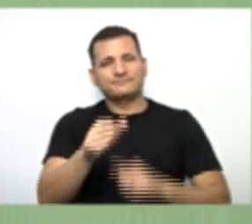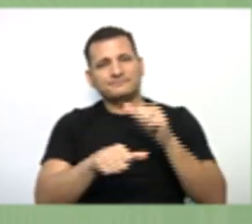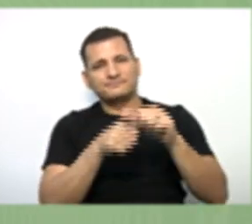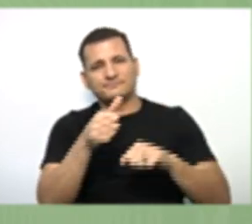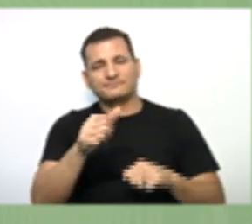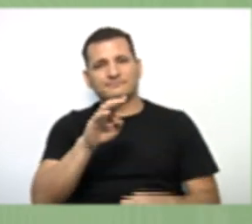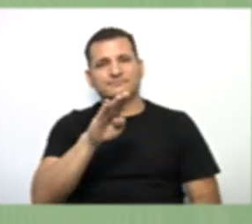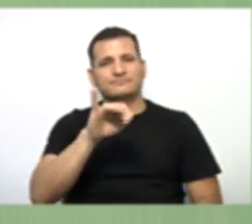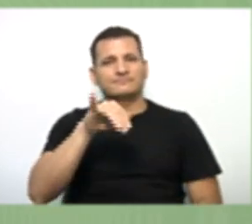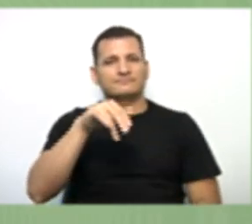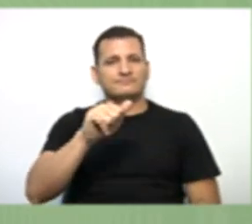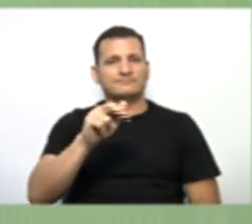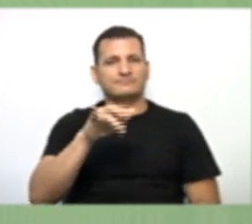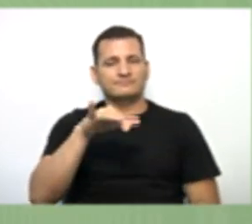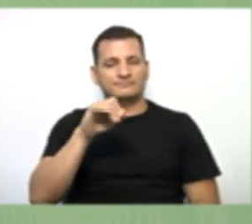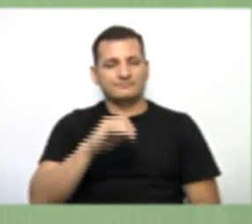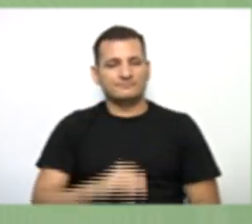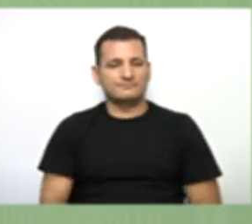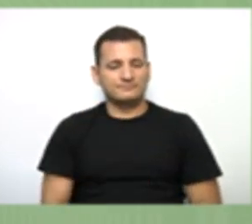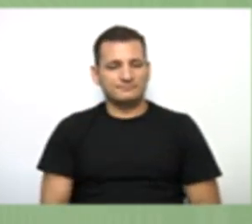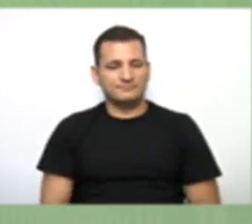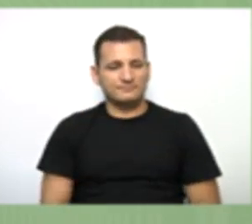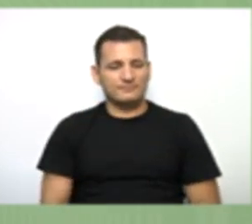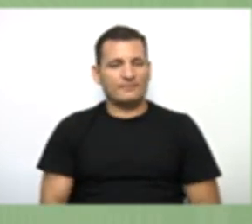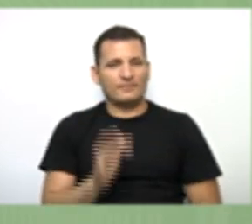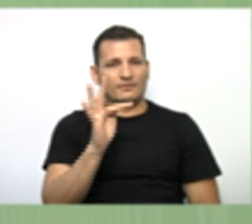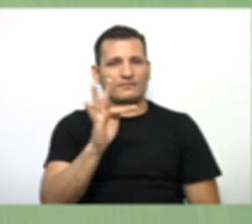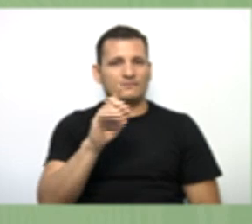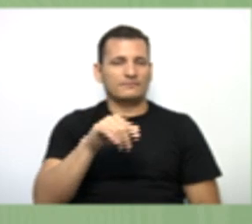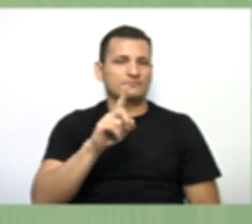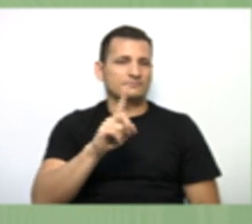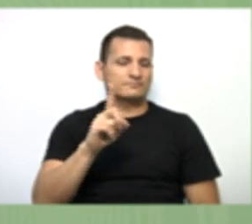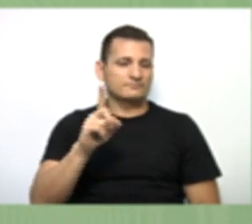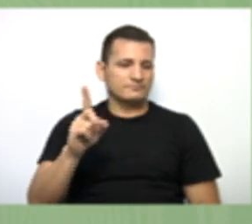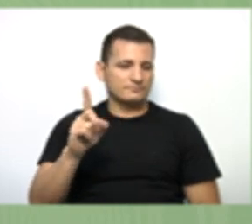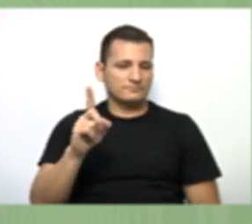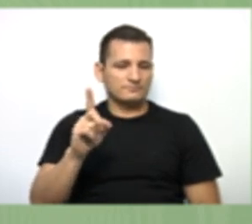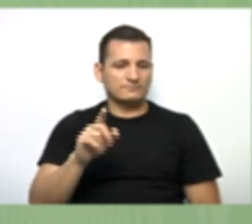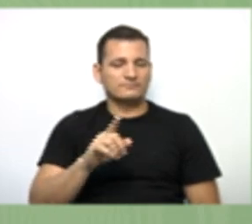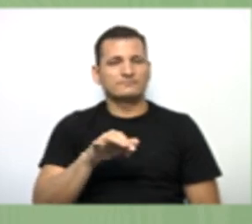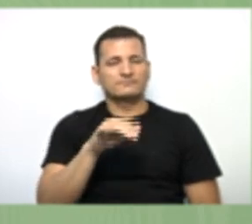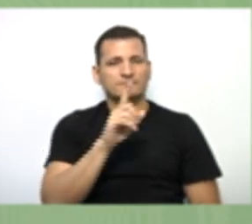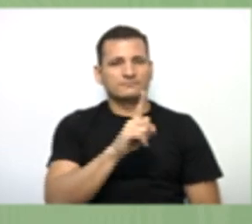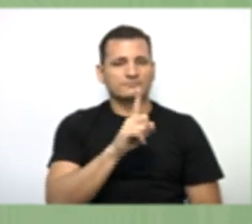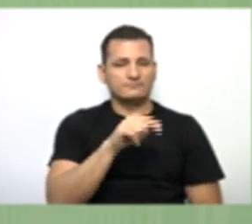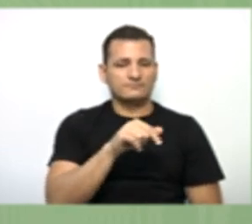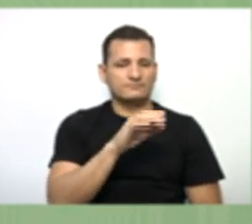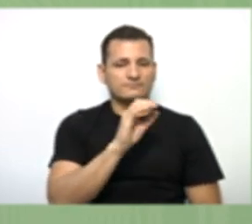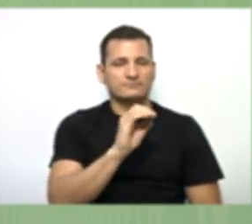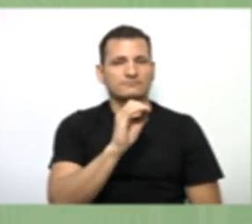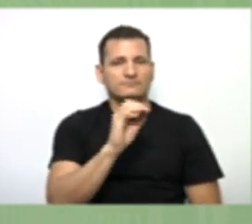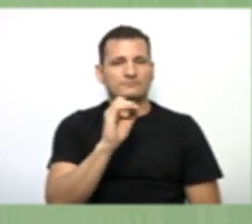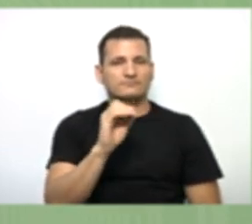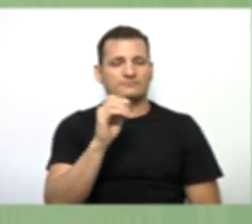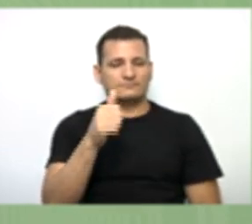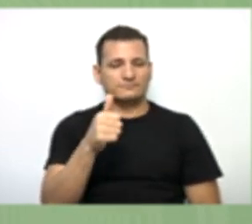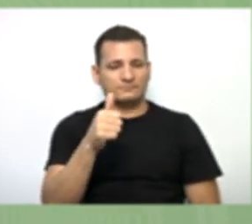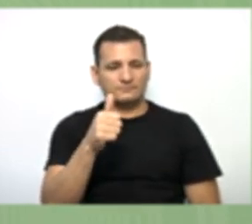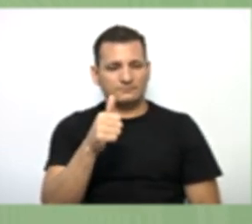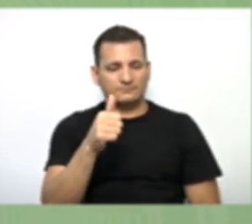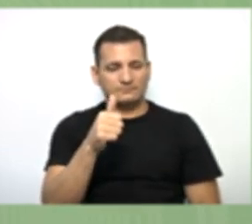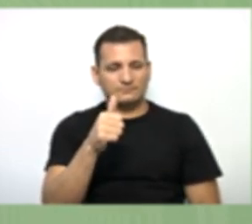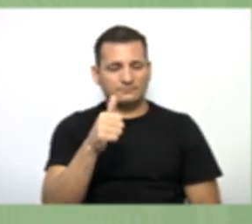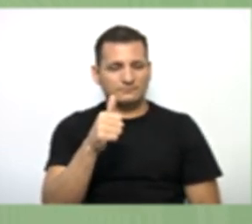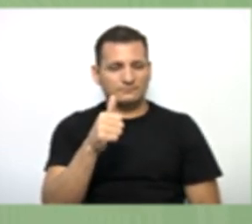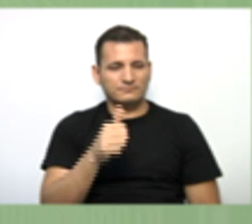O F é 1, 1, 1, 1, não é? E o 1 é 0, 0, 0, 1. Não é